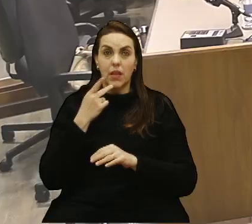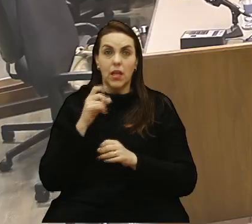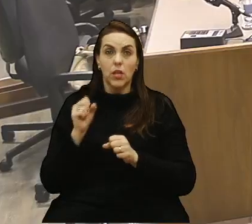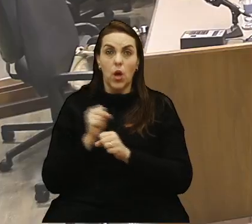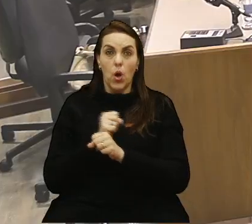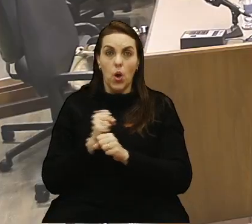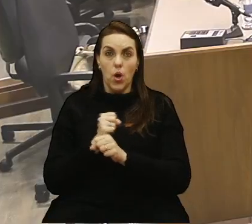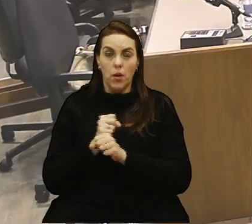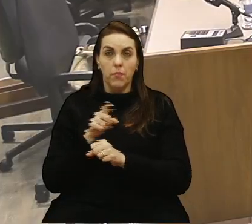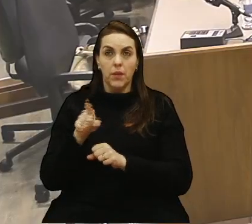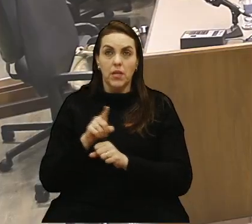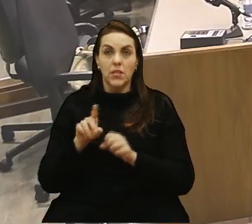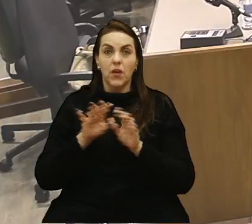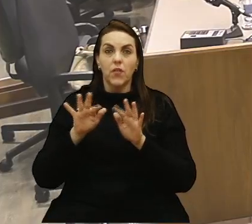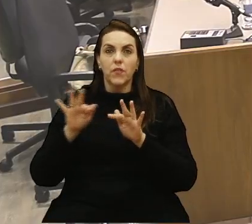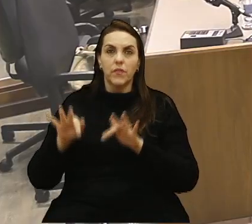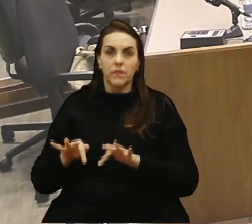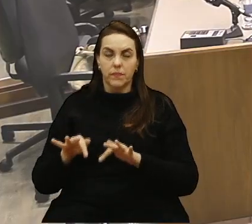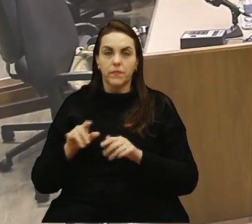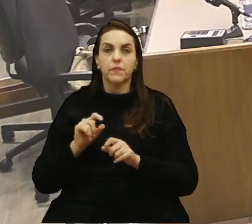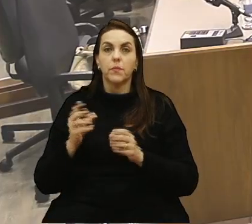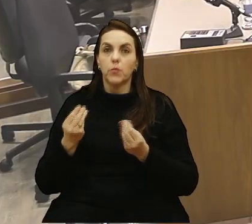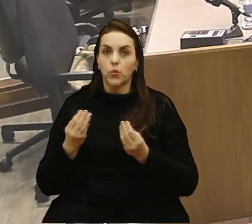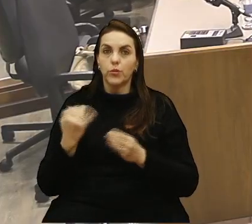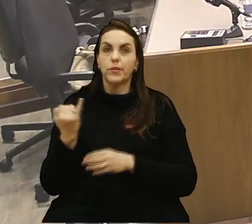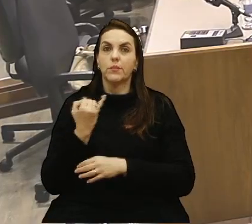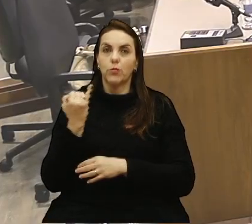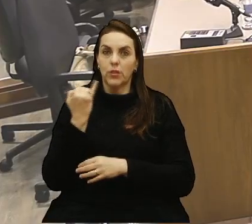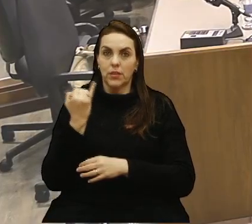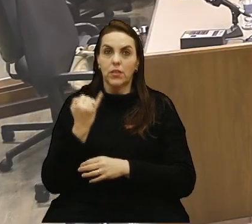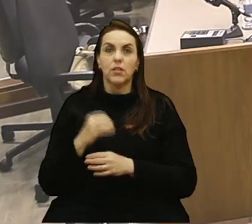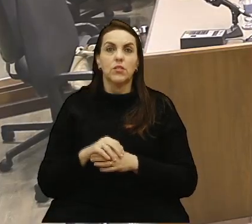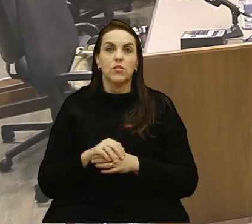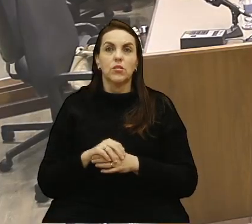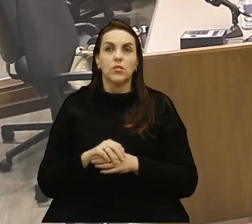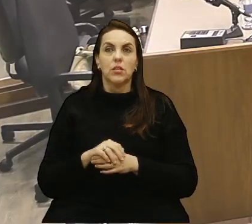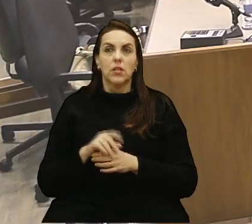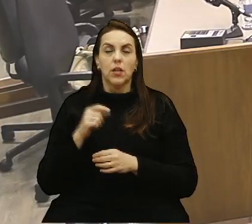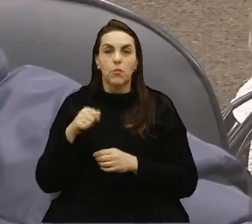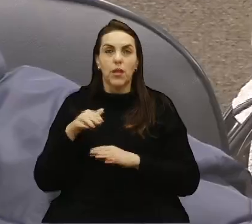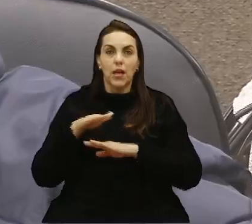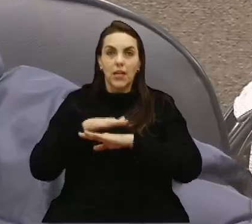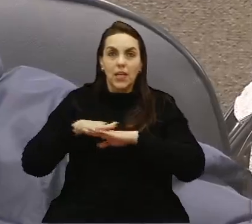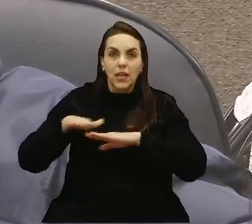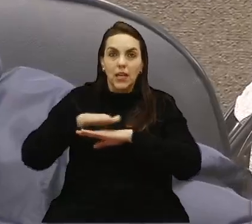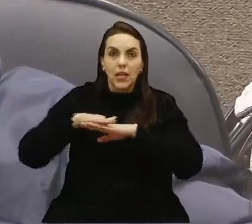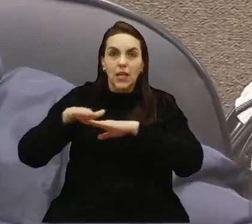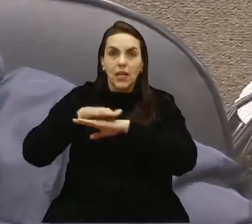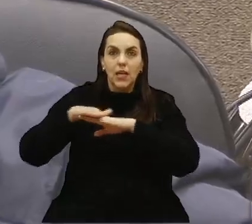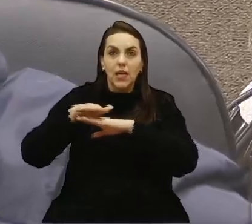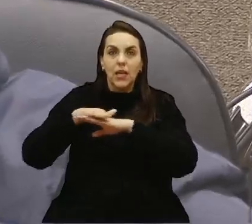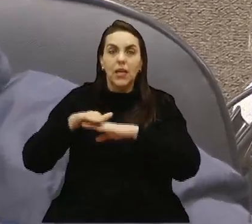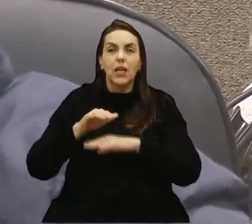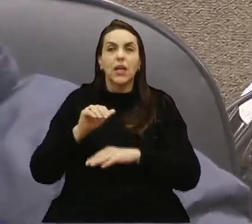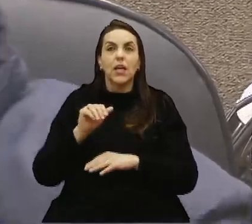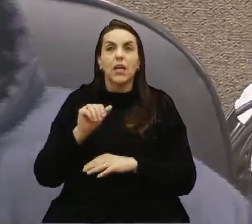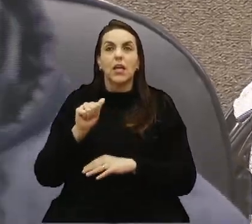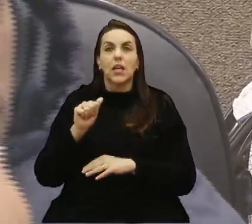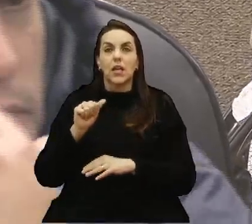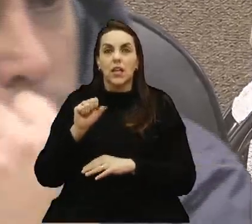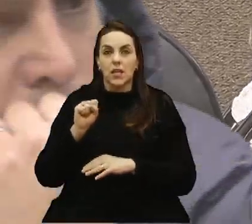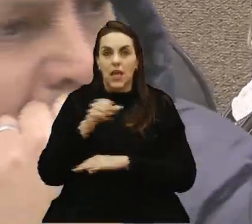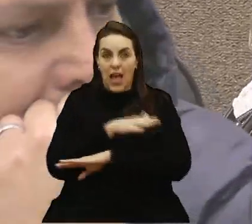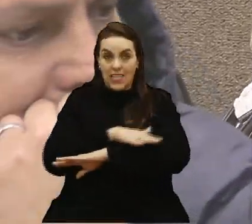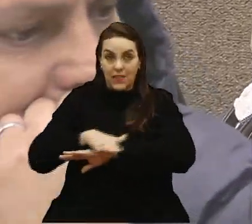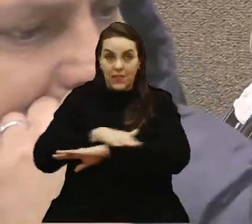né? A finalização é muito importante, principalmente na questão daquelas camadinhas de asfalto que foram colocadas no mês de setembro